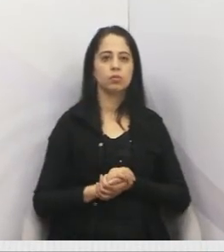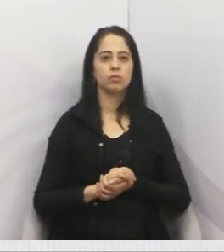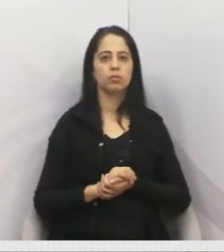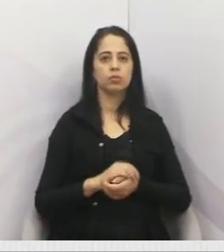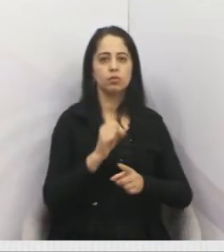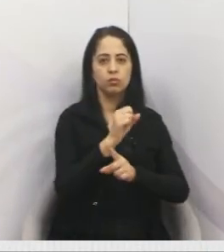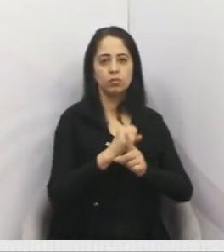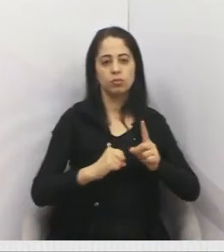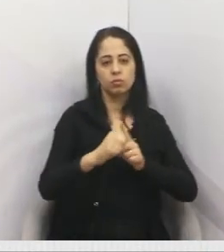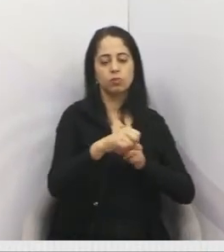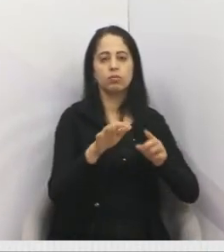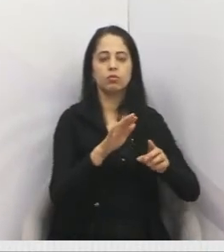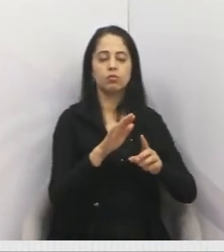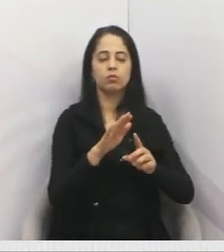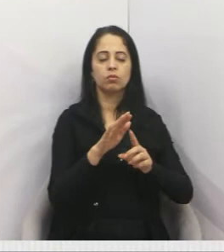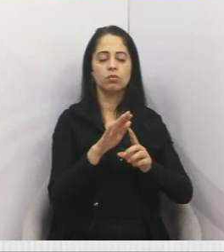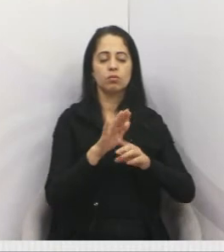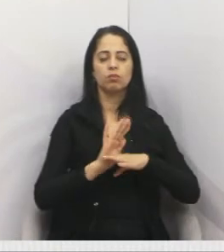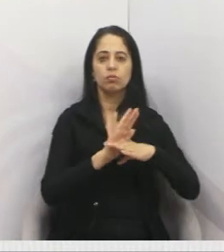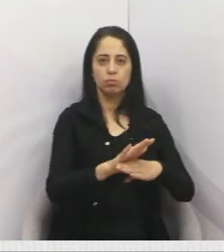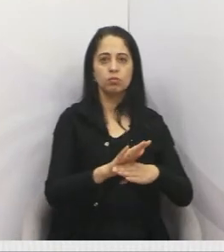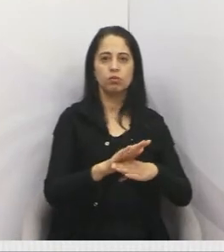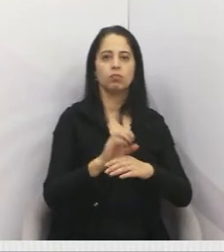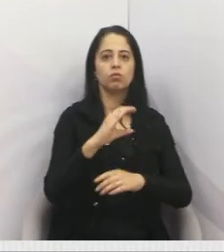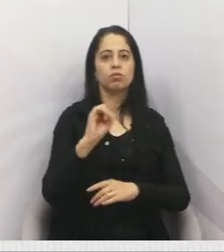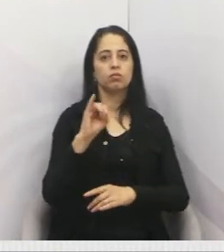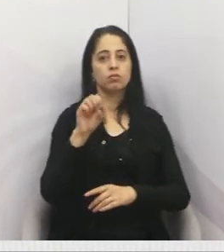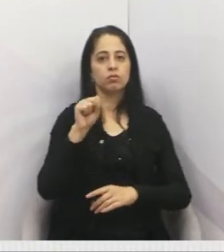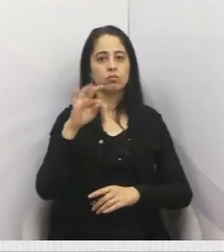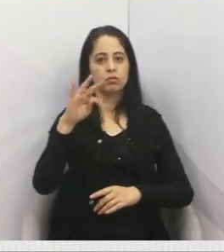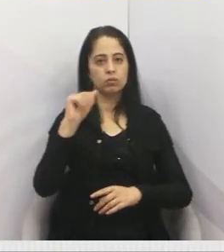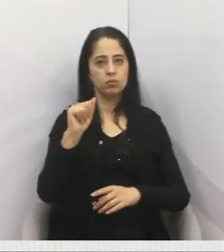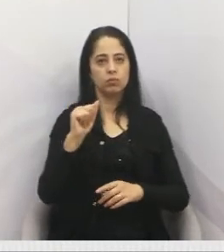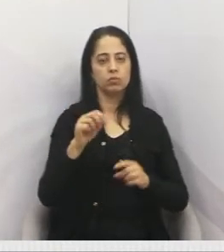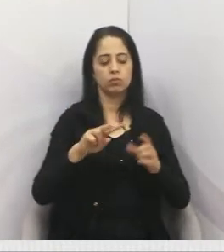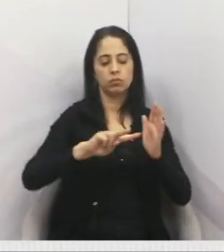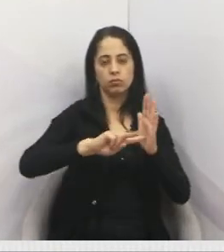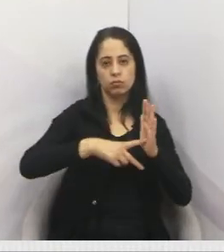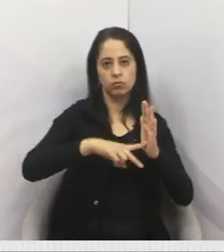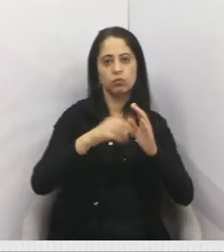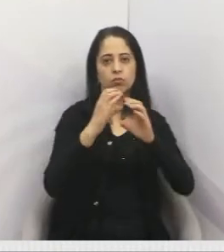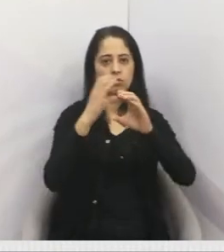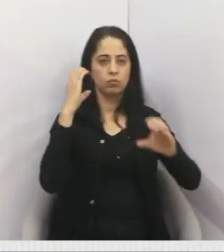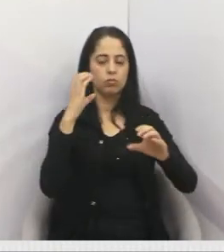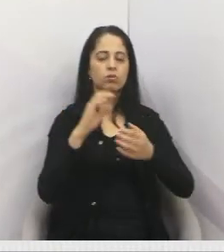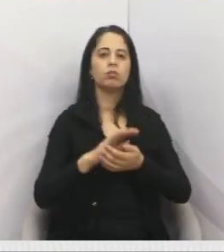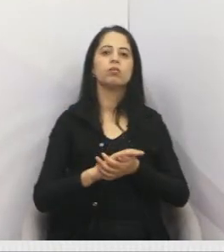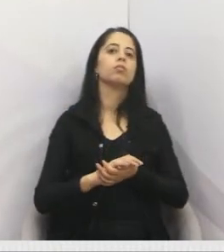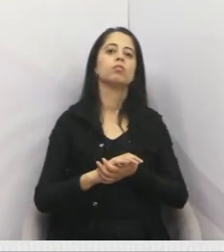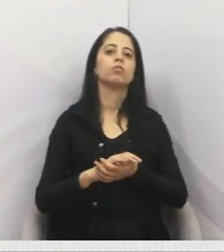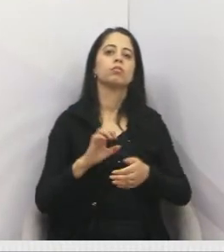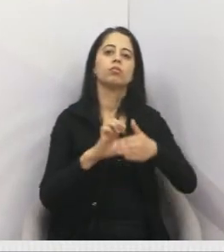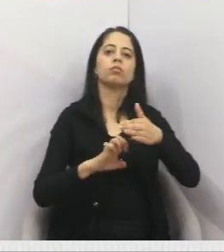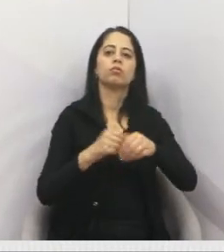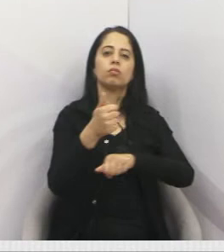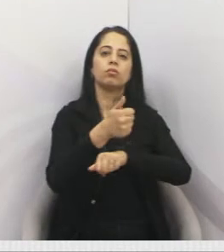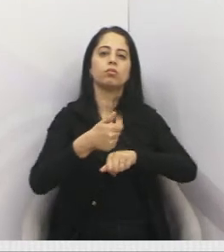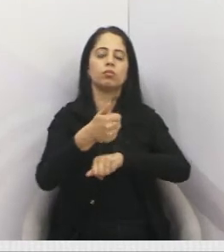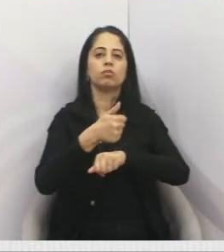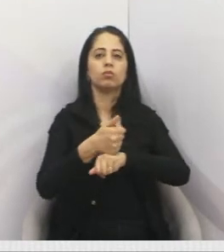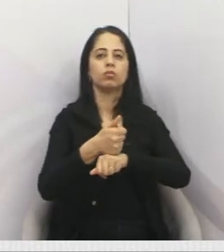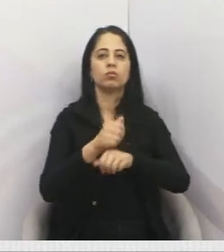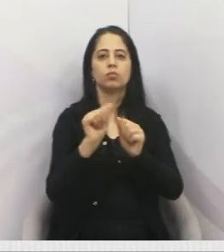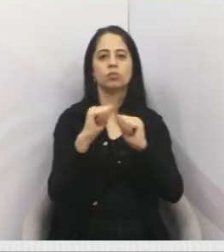Movimentos populares, moradores do Jardim Siesta, entidade de classe sindical, Sindicato dos Engenheiros, empresas ou entidades